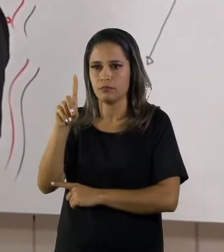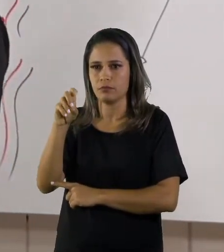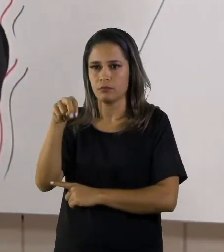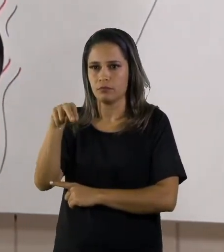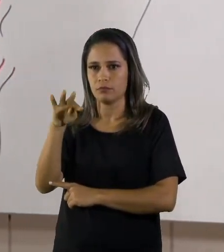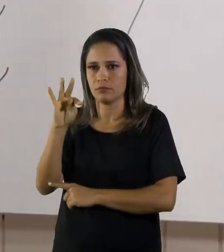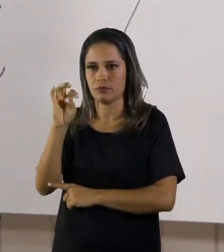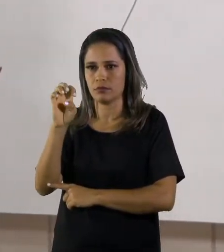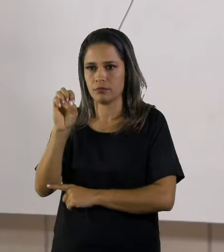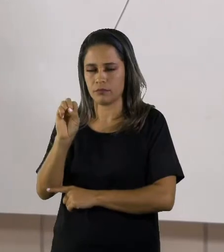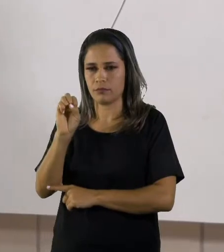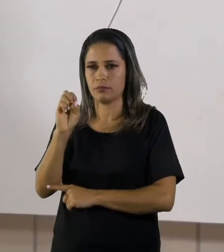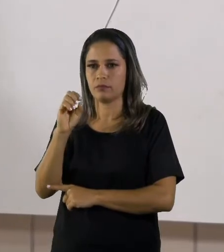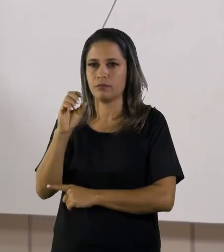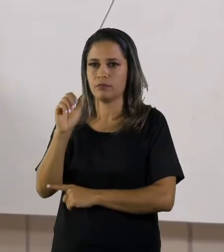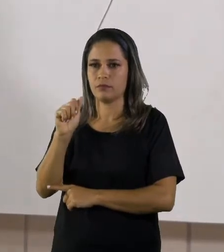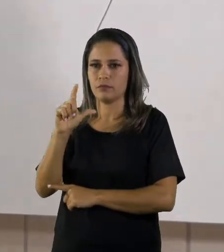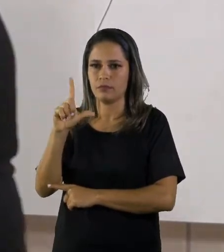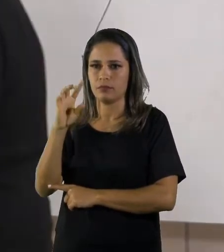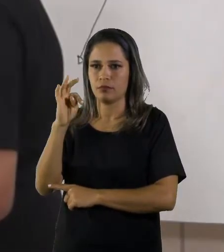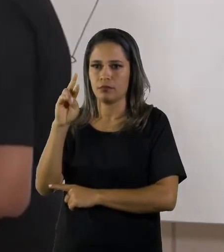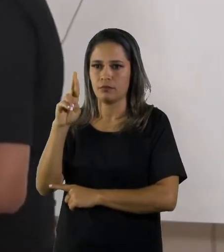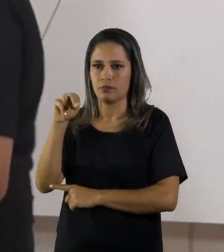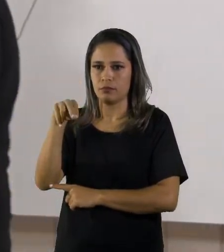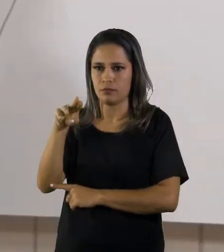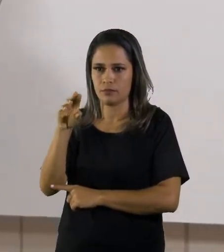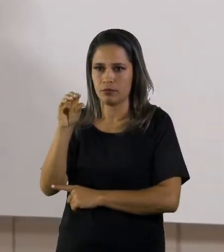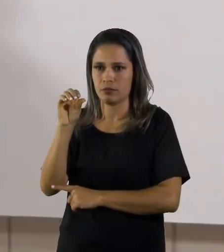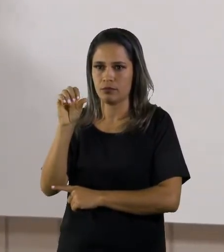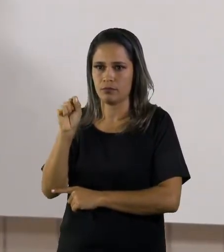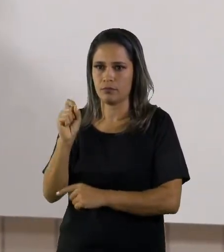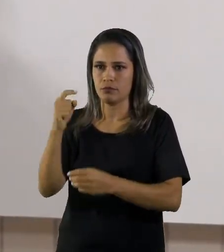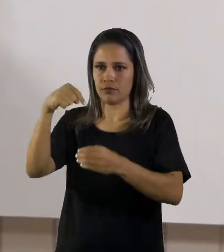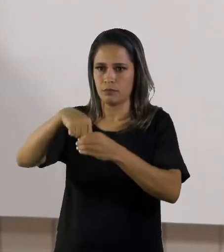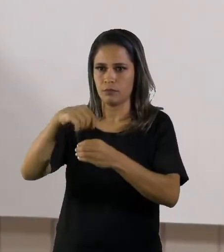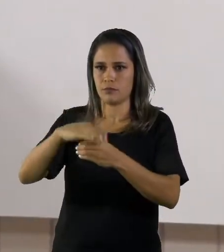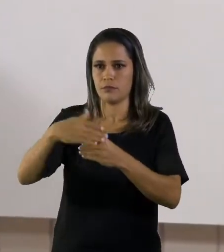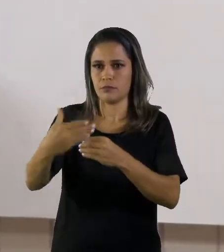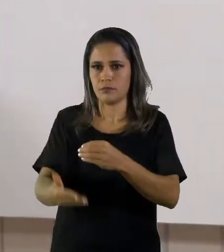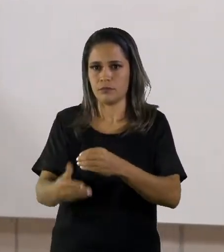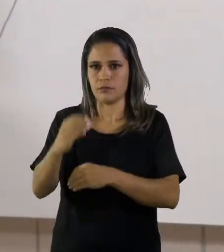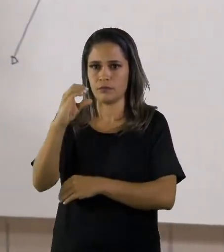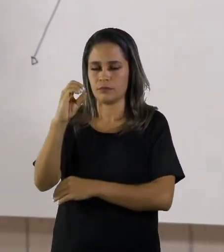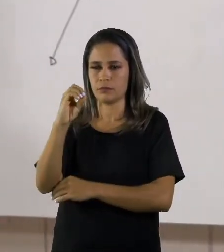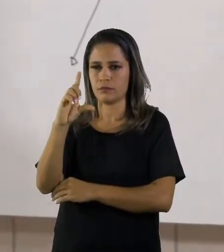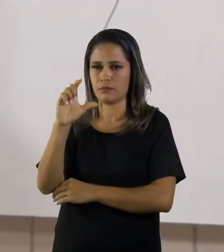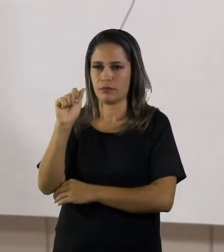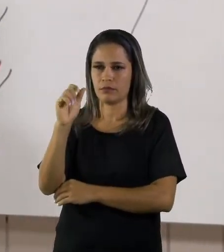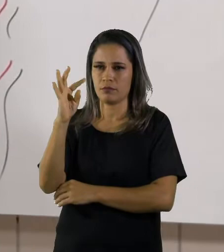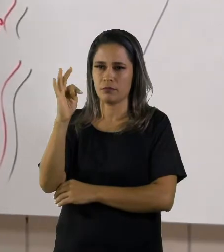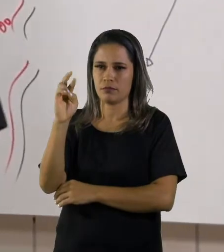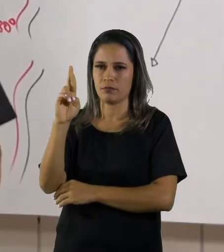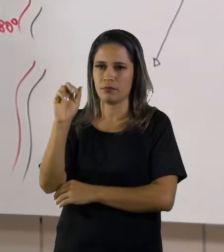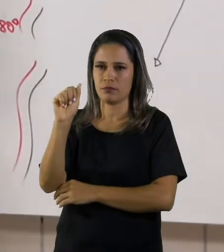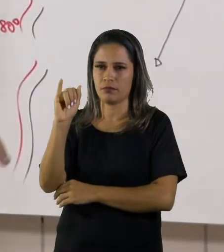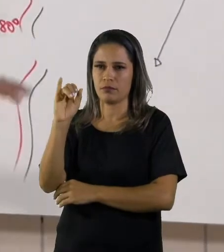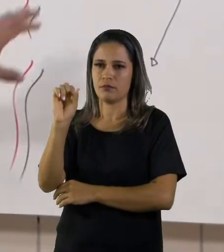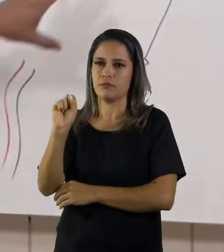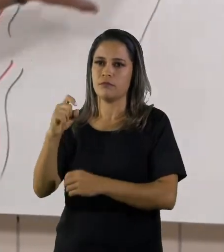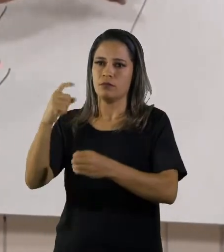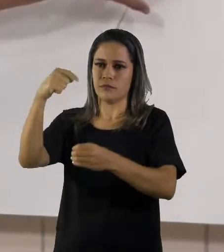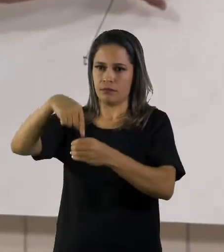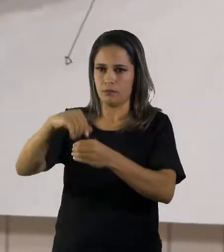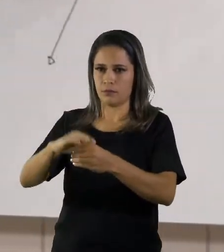alternos, internos e externos, e colaterais, internos e externos. Baseado nesses conceitos,